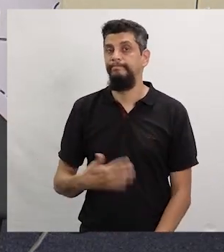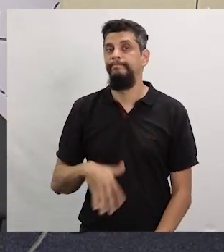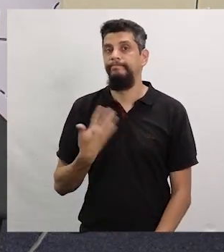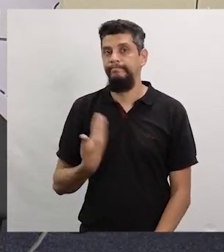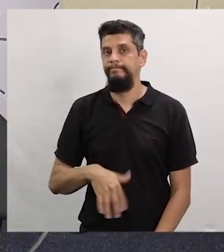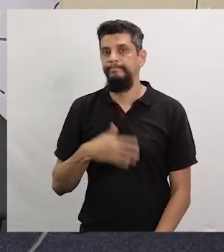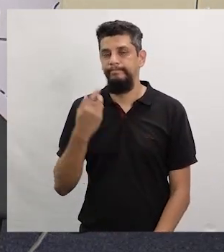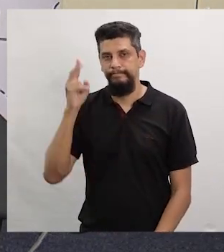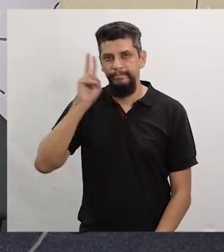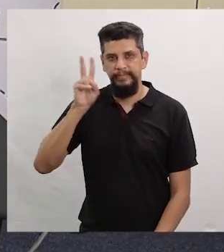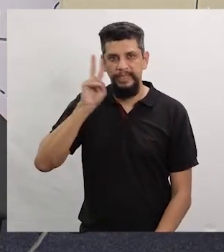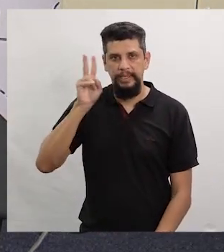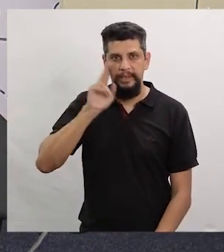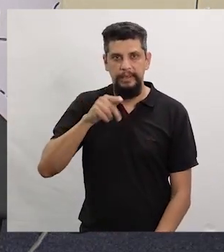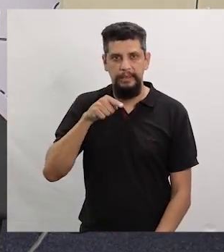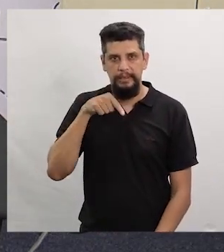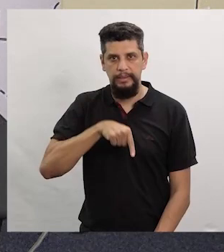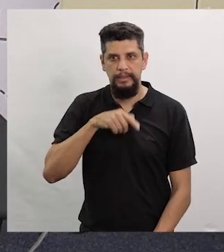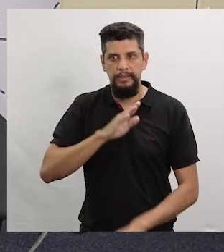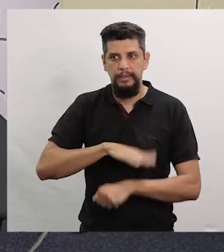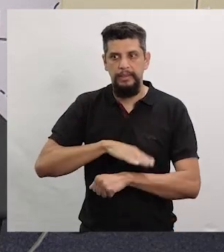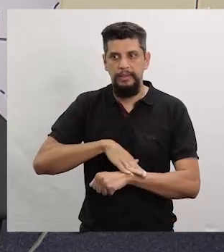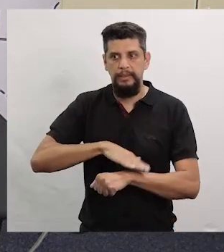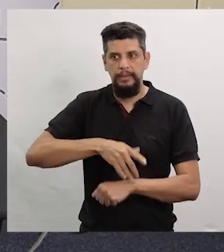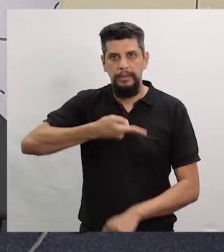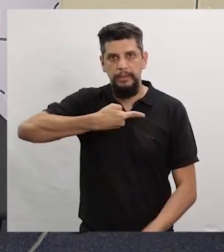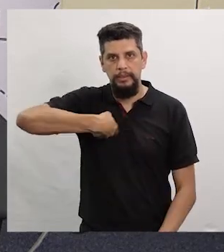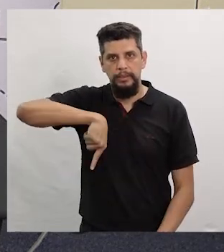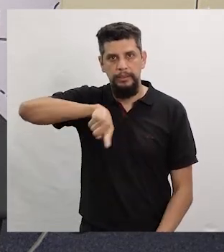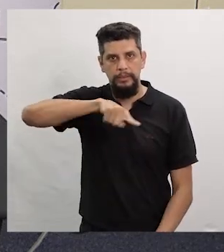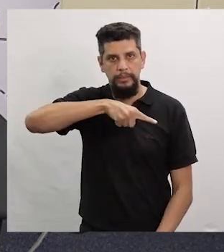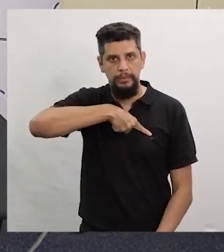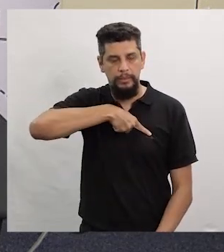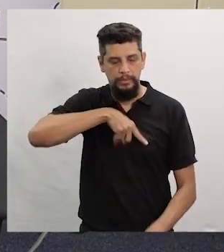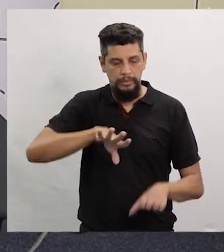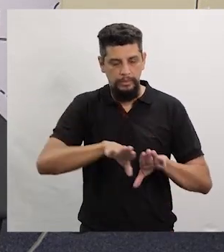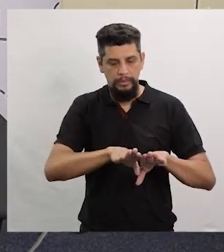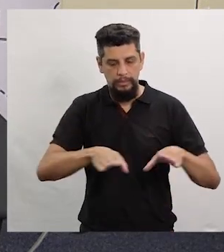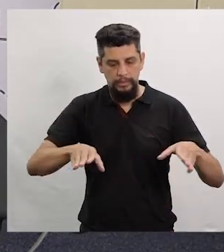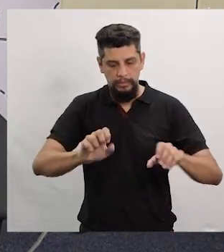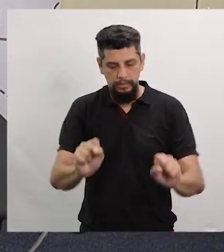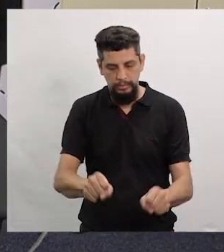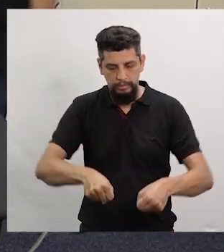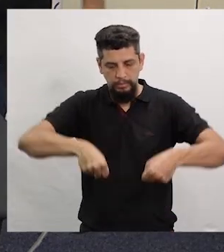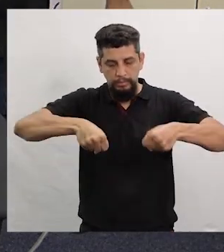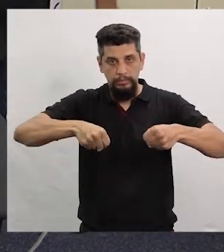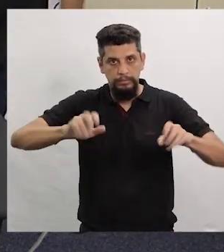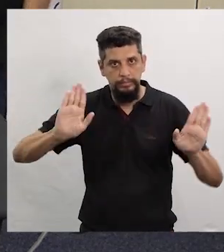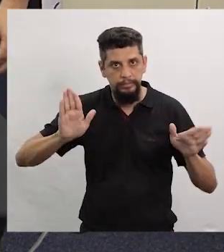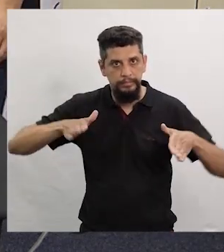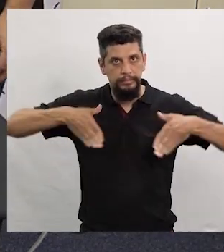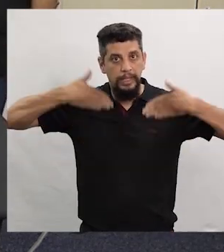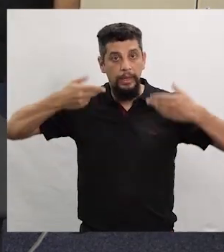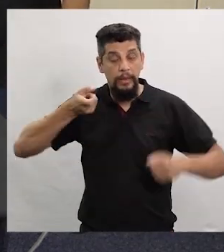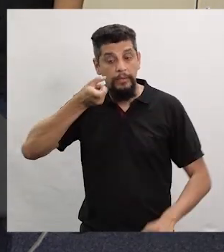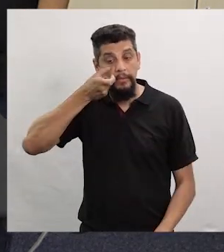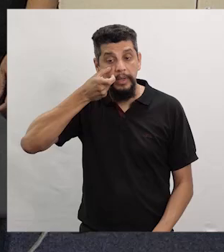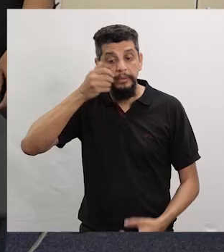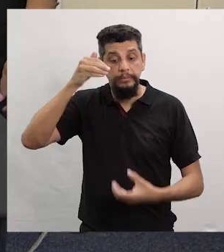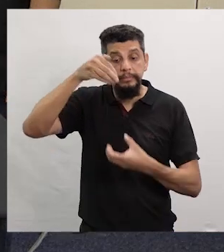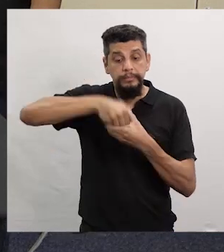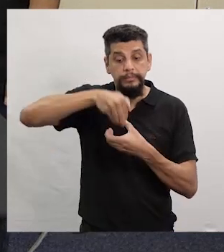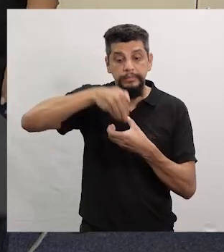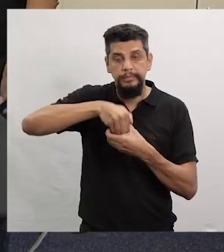momento lembram desse momento do nosso baú muito bem vamos ver o que tem no